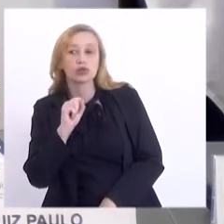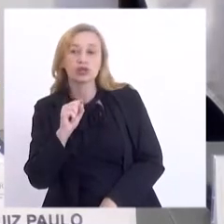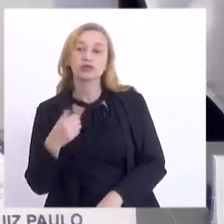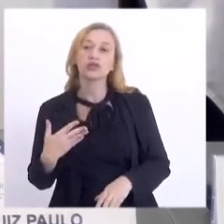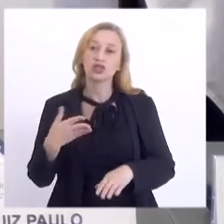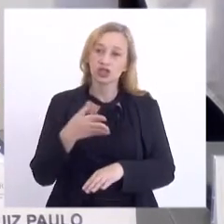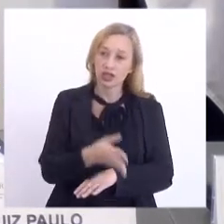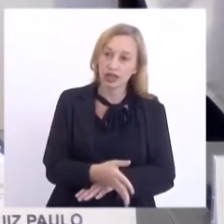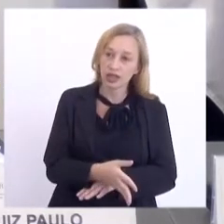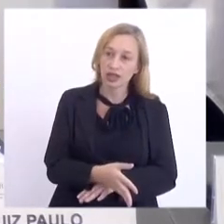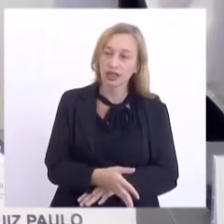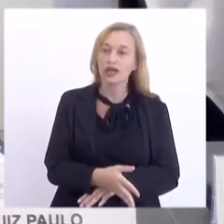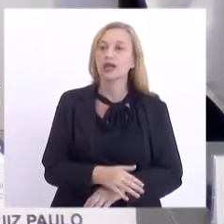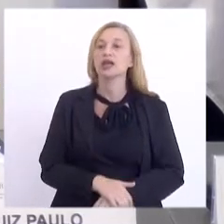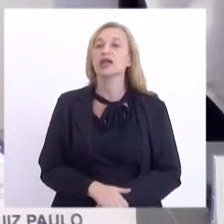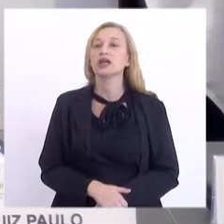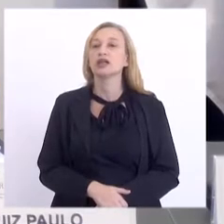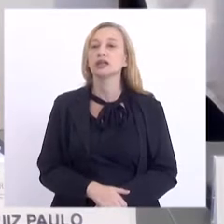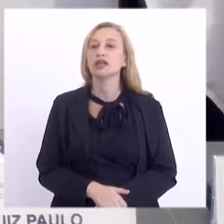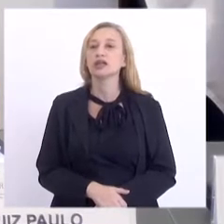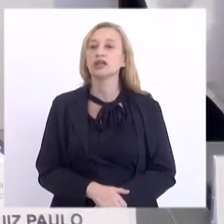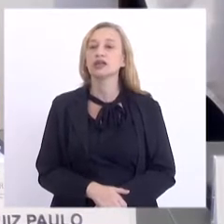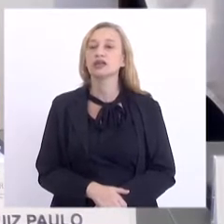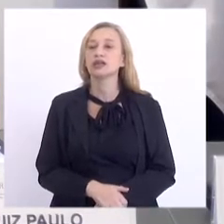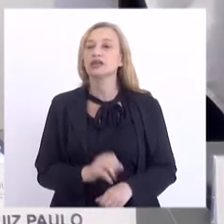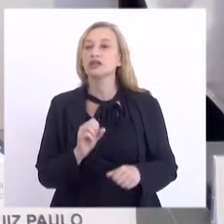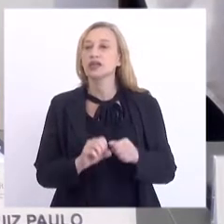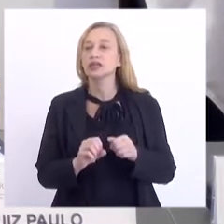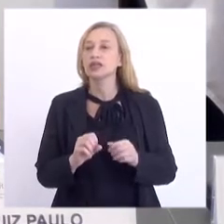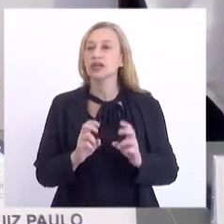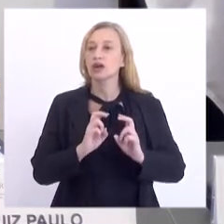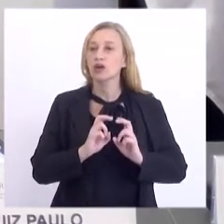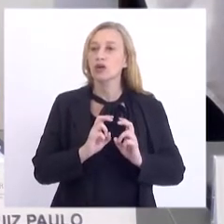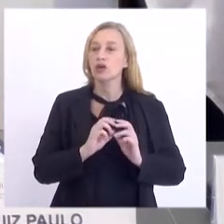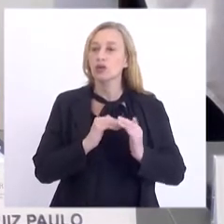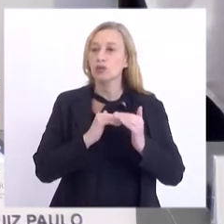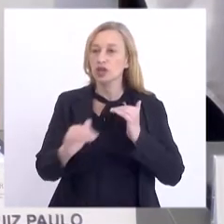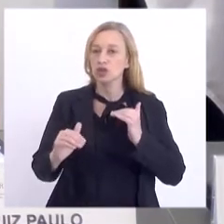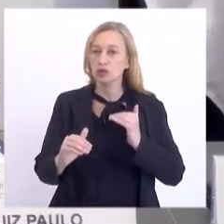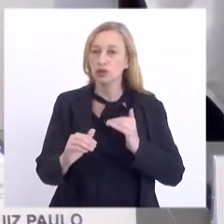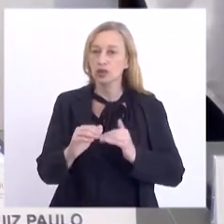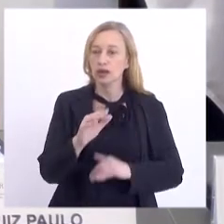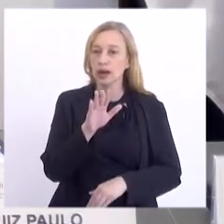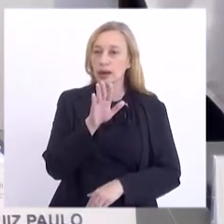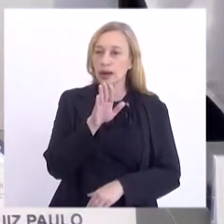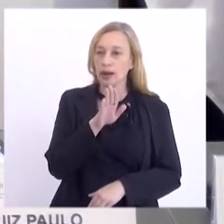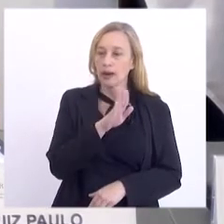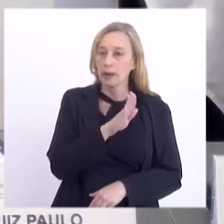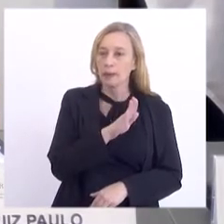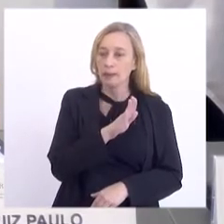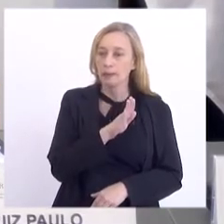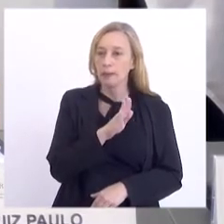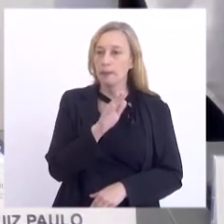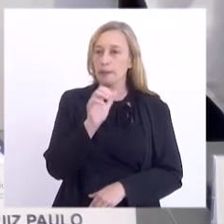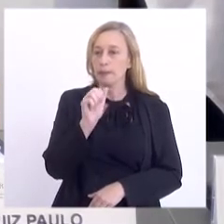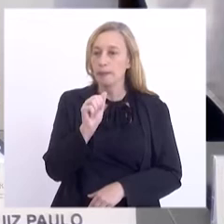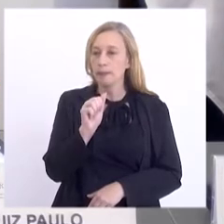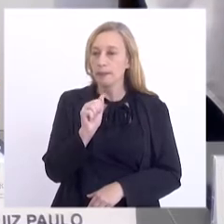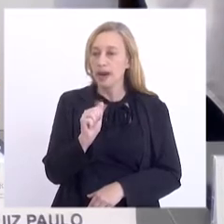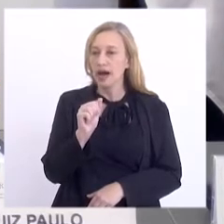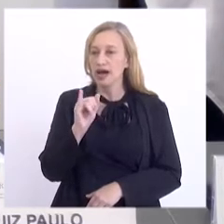vai vai chegar a verdade me chamar aqui que você vai fazer o metrô na Baixada em qualquer obra de metrô